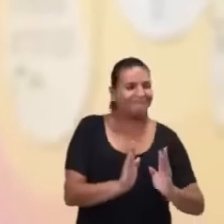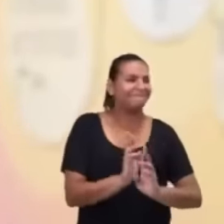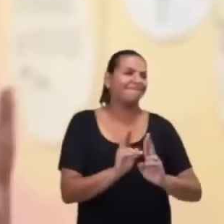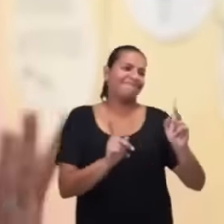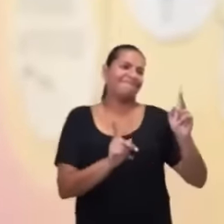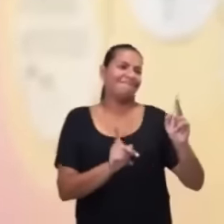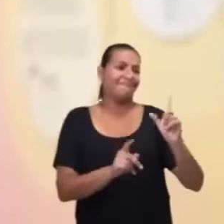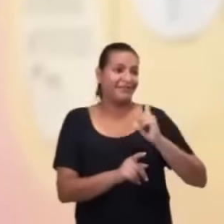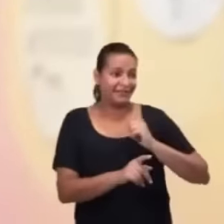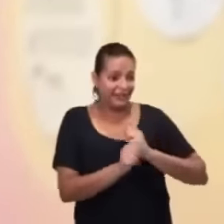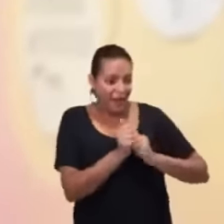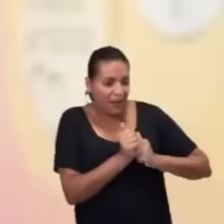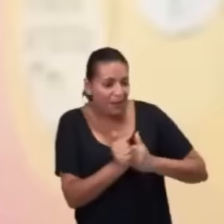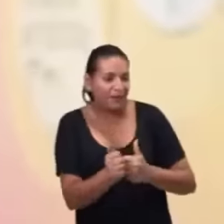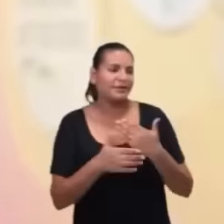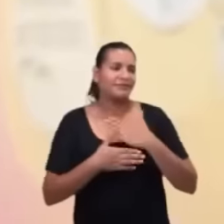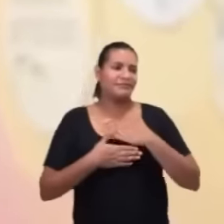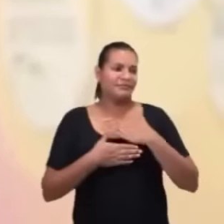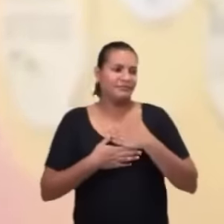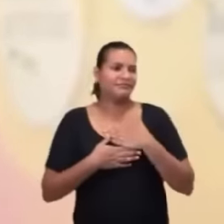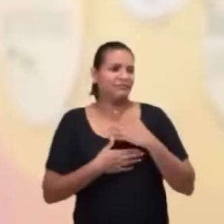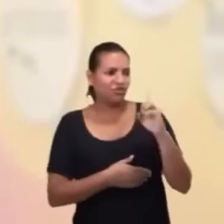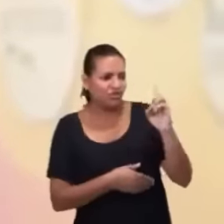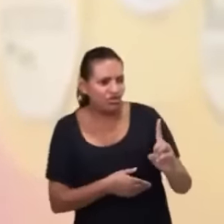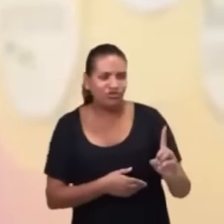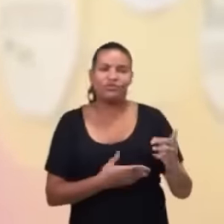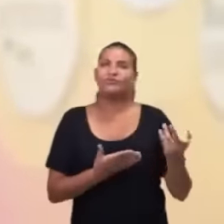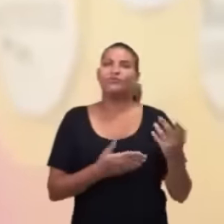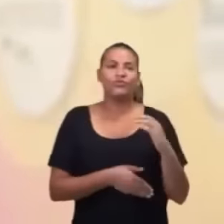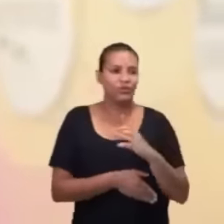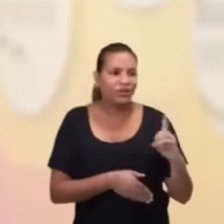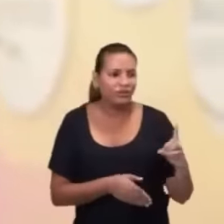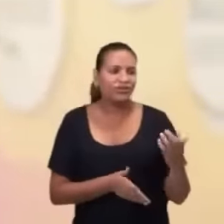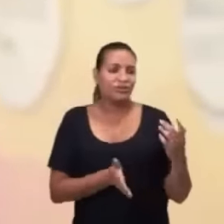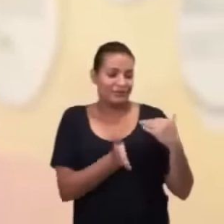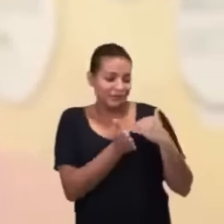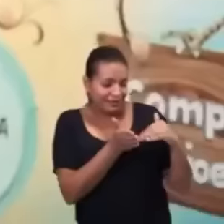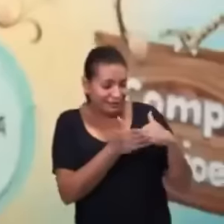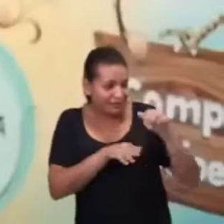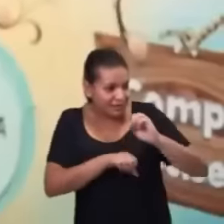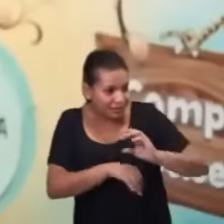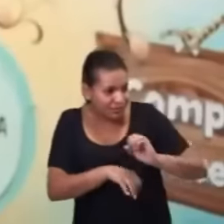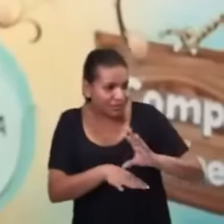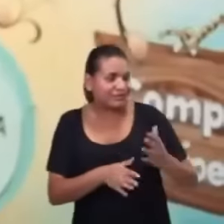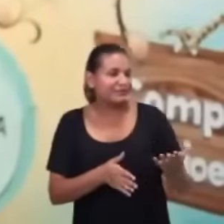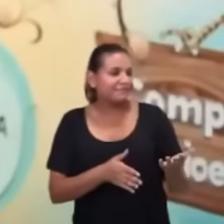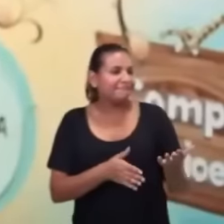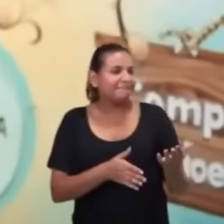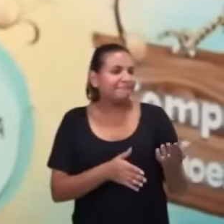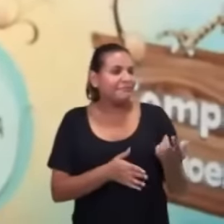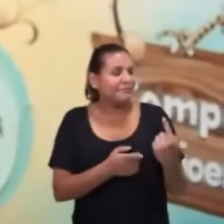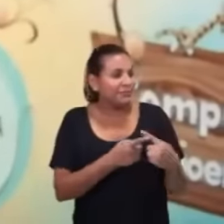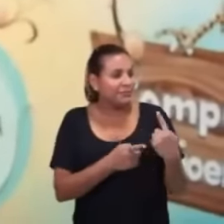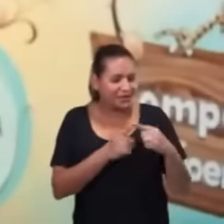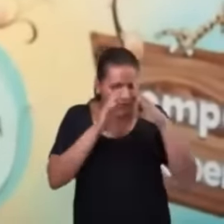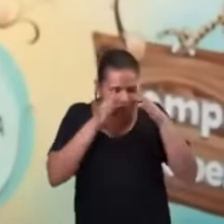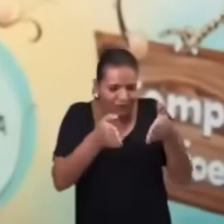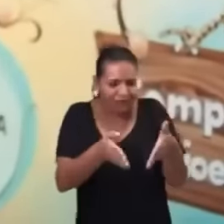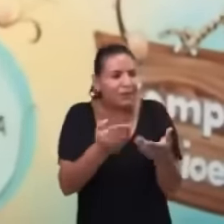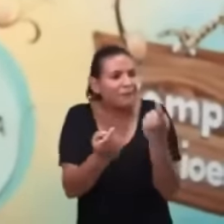hoje eu tenho uma escola de formação, hoje eu tenho a secretaria que se preocupa com o professor. Então, como eu tenho tudo